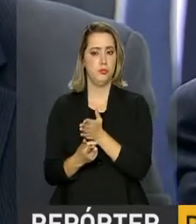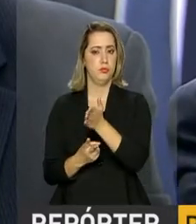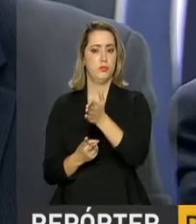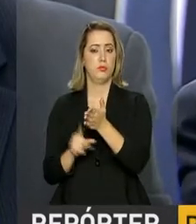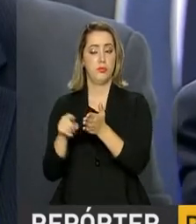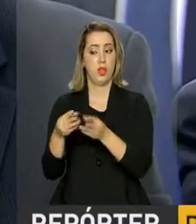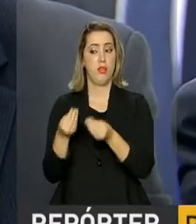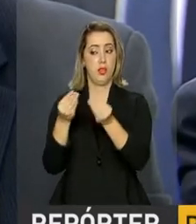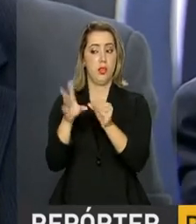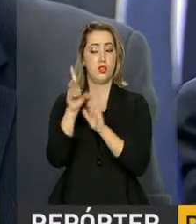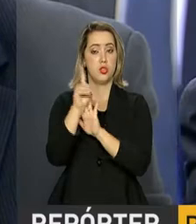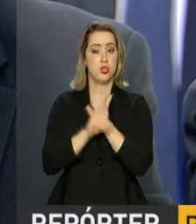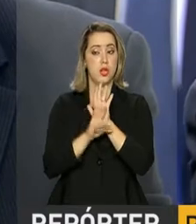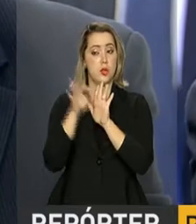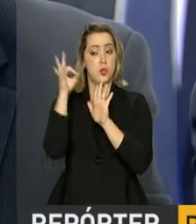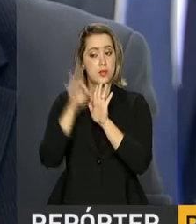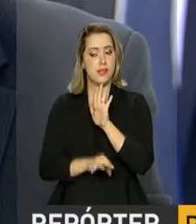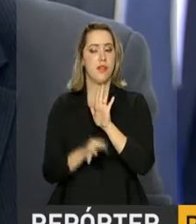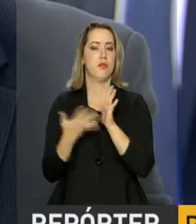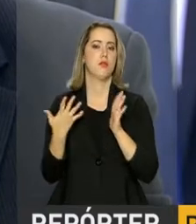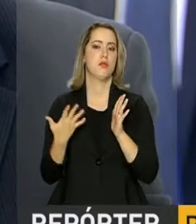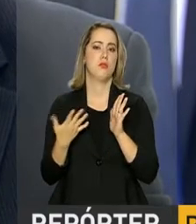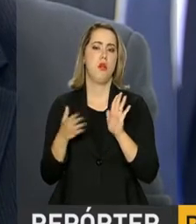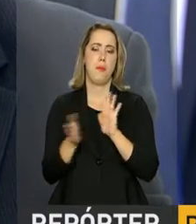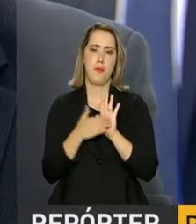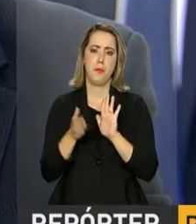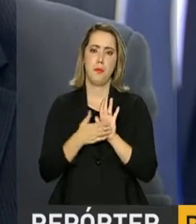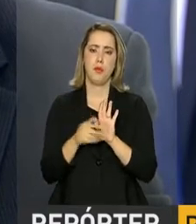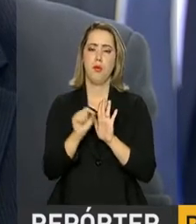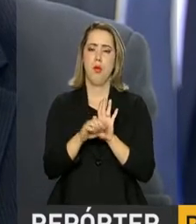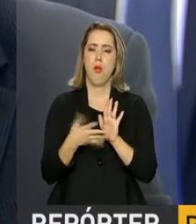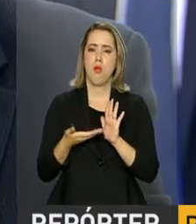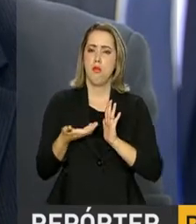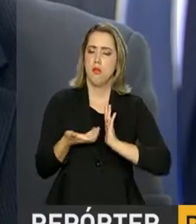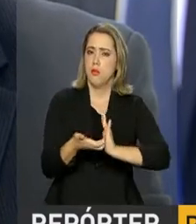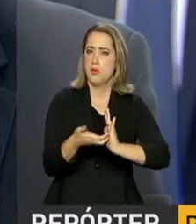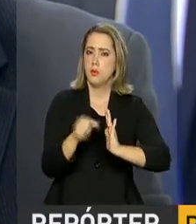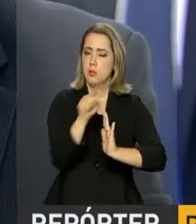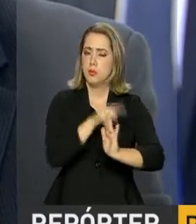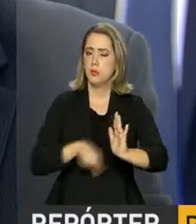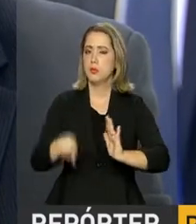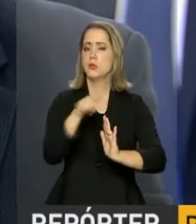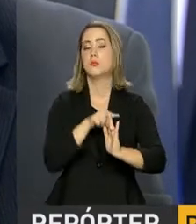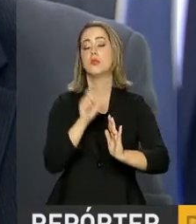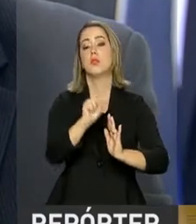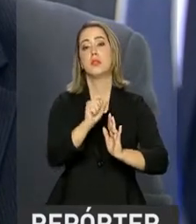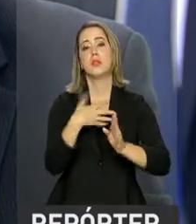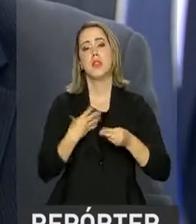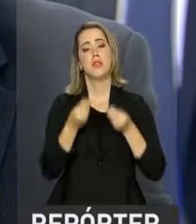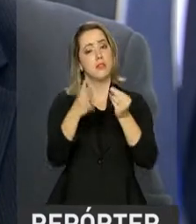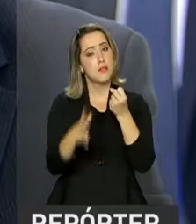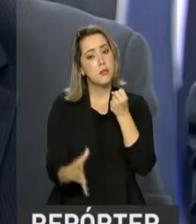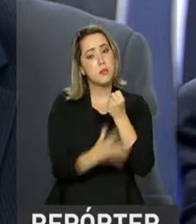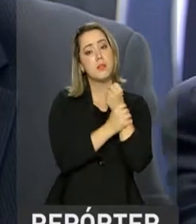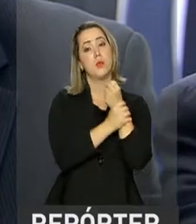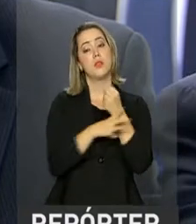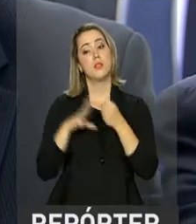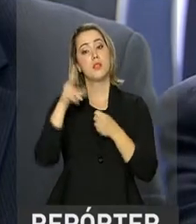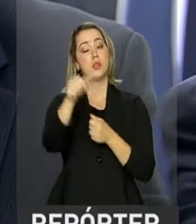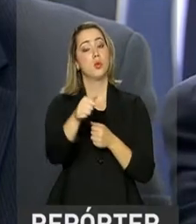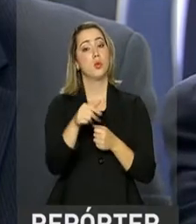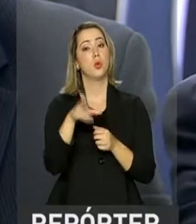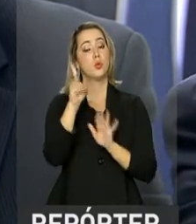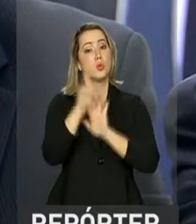consolidar direito. A proposta aprovada pela Câmara dos Deputados assegura todos